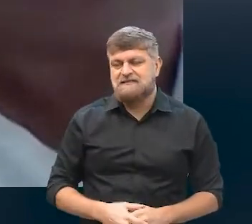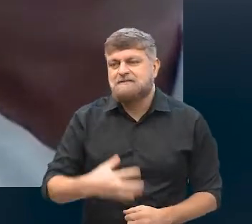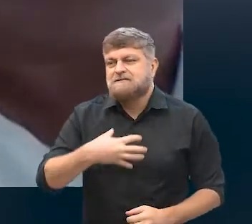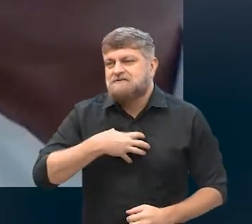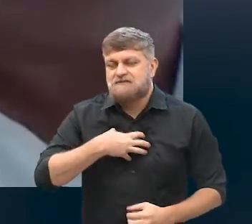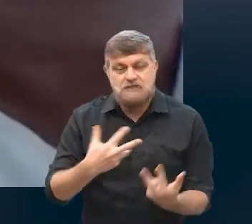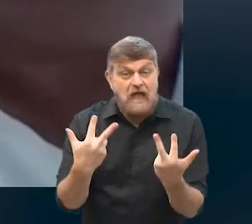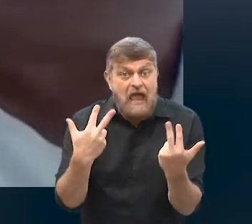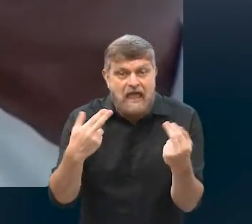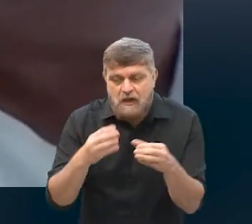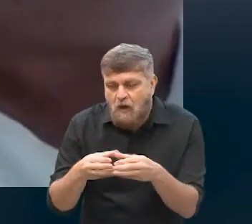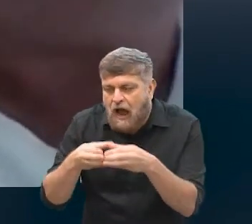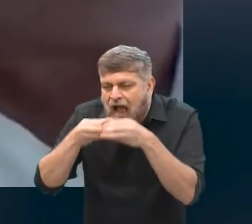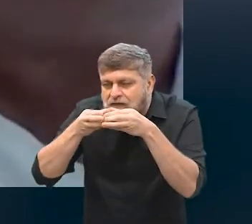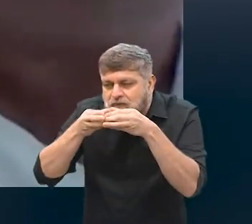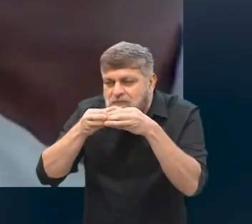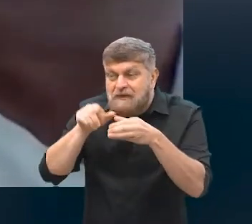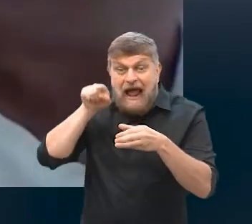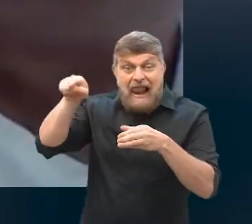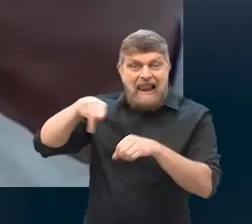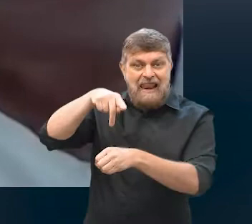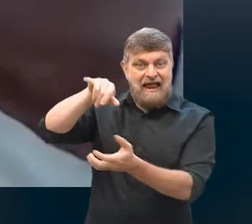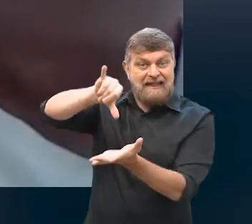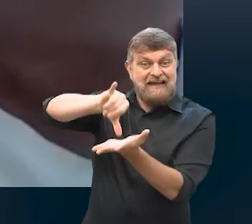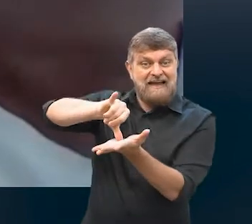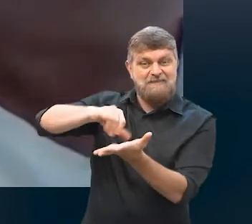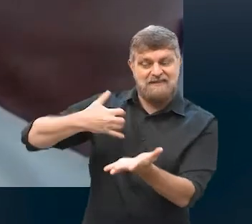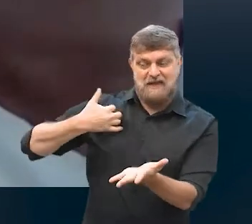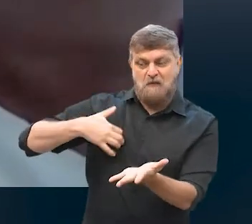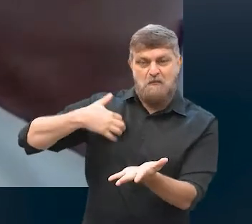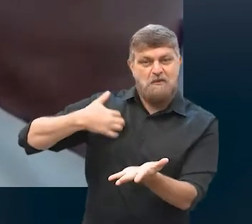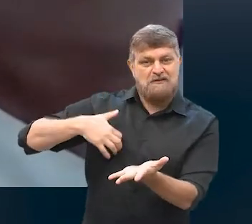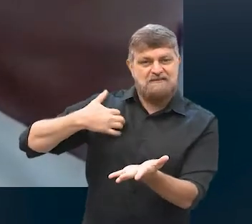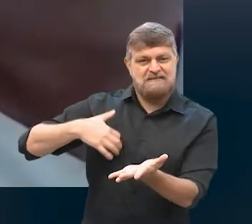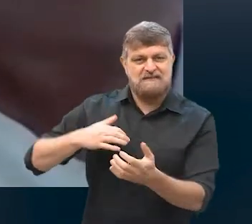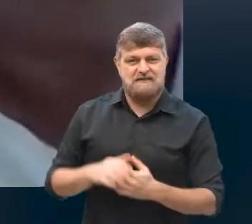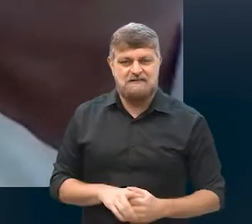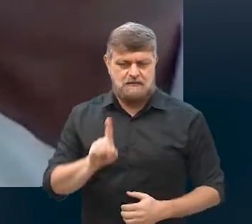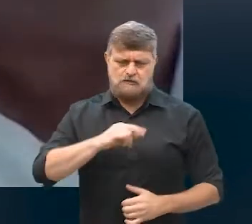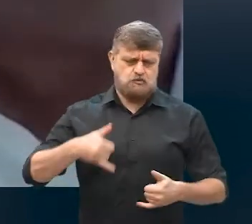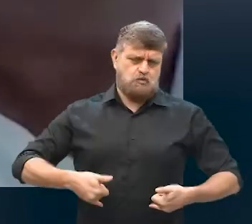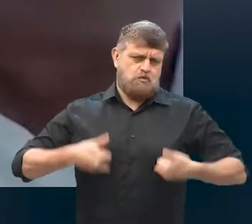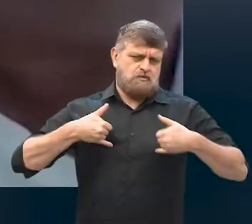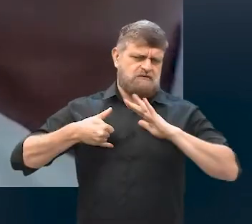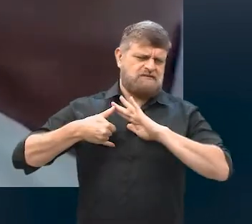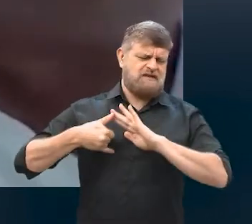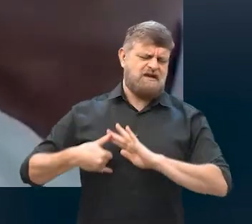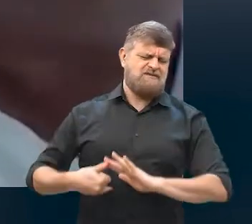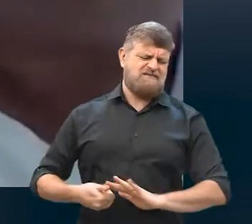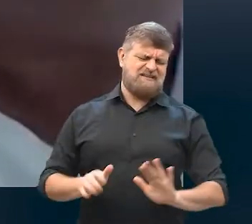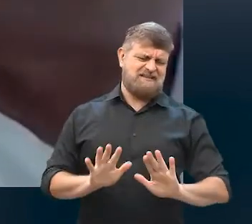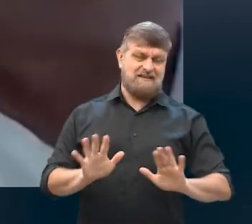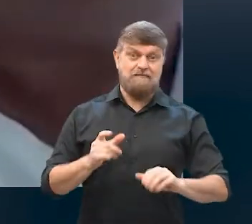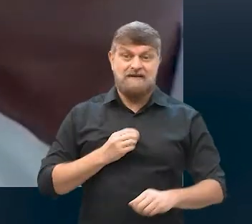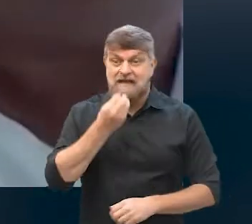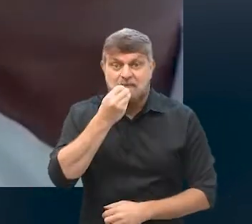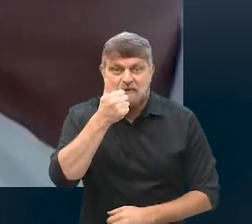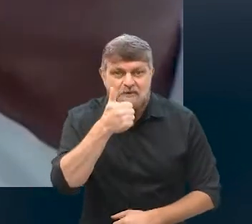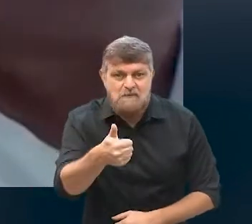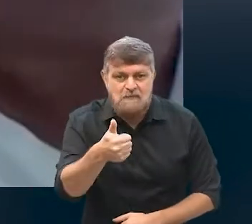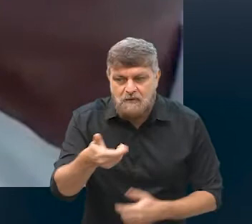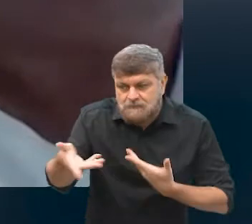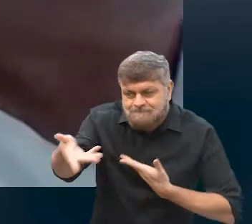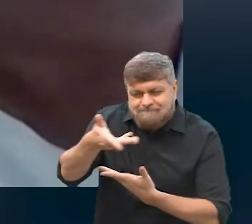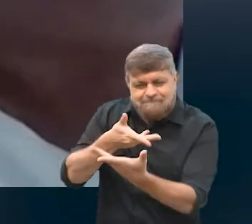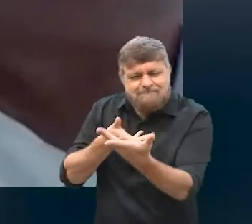minha casa. E para a gente eu falo, eu não gosto de ser orgulhosa, mas é muito bom esse